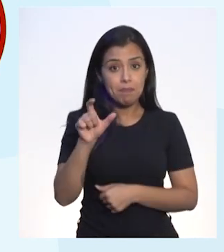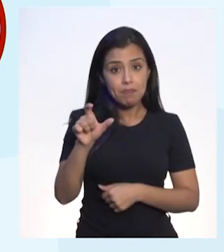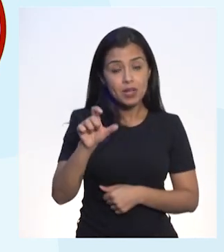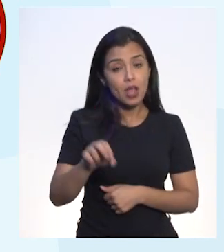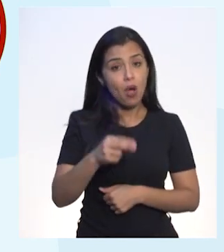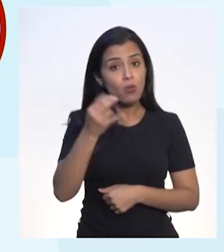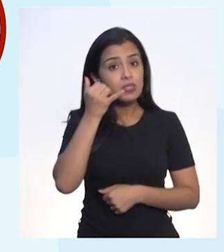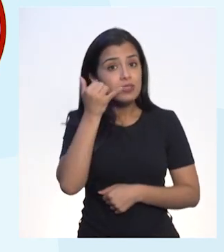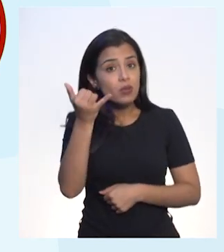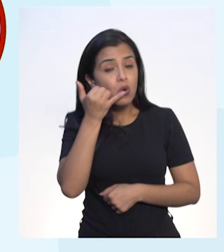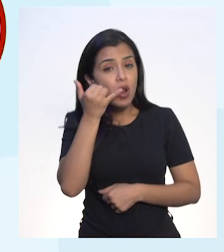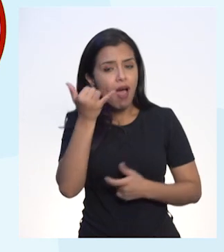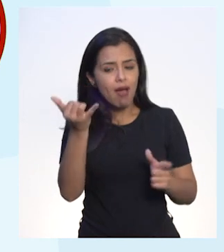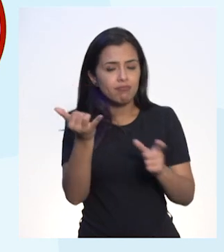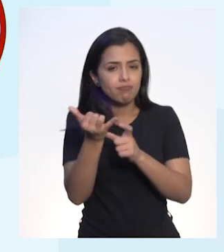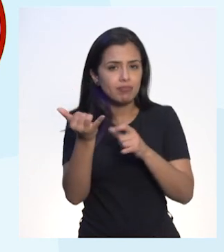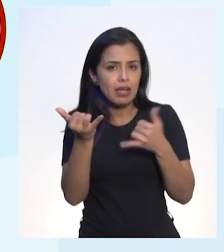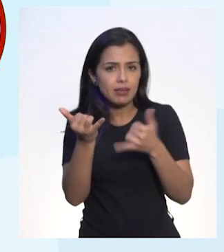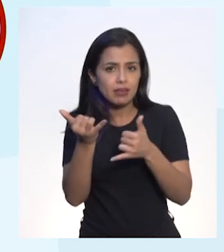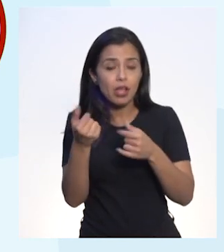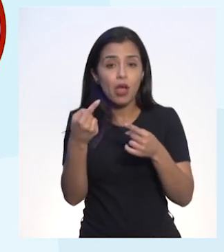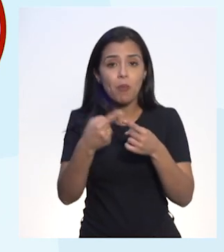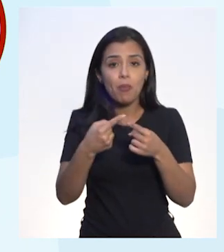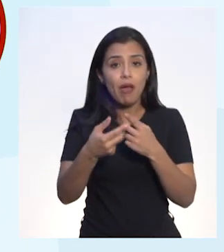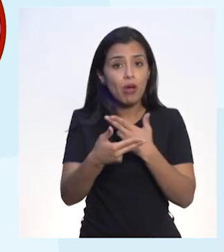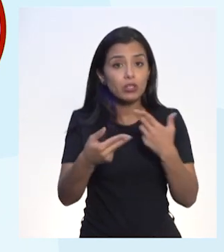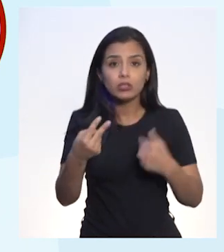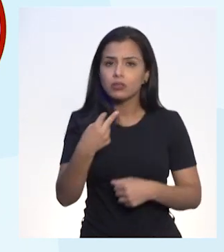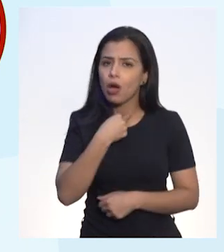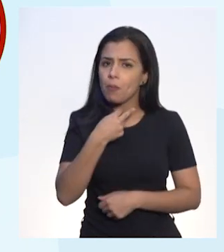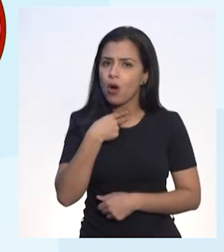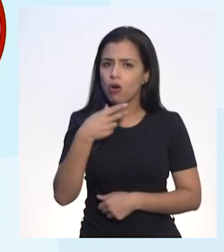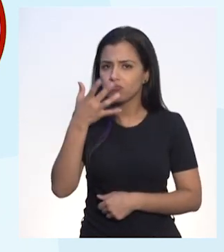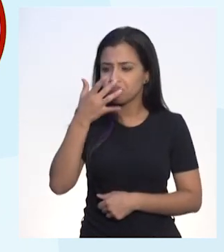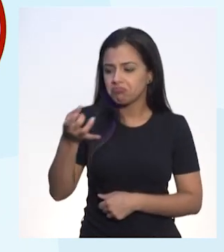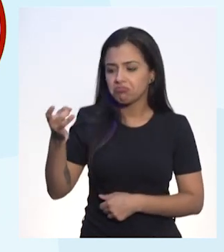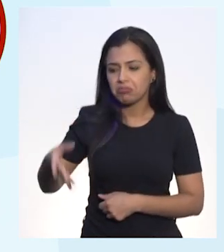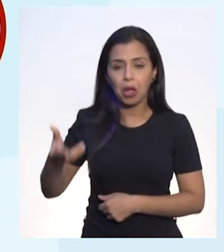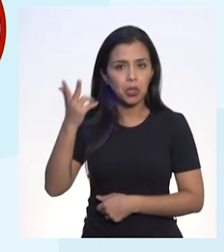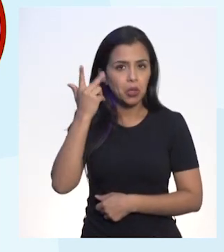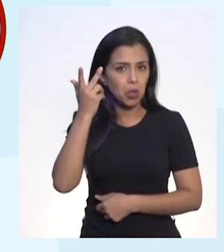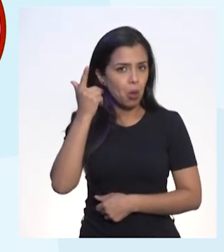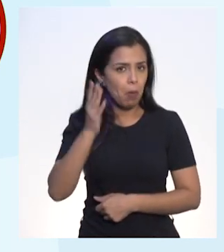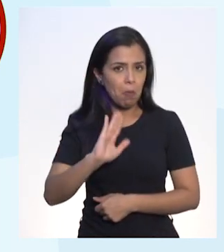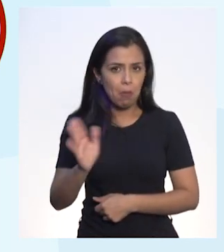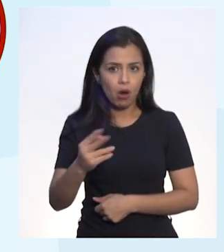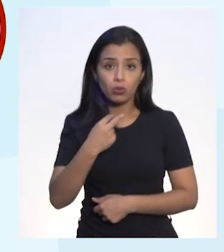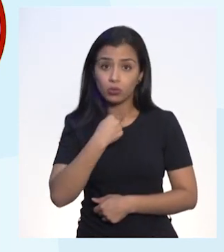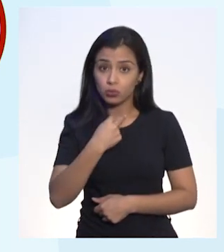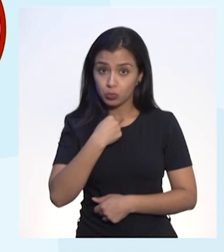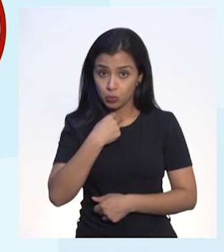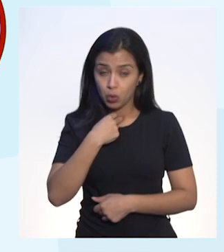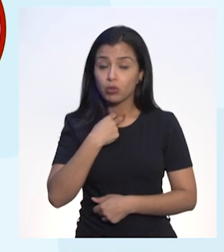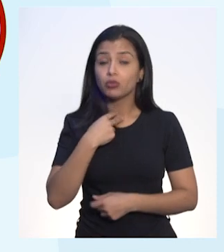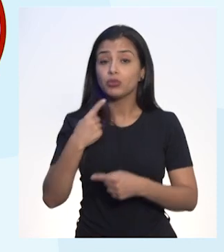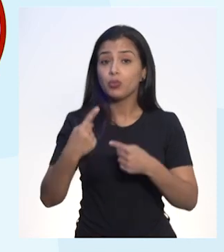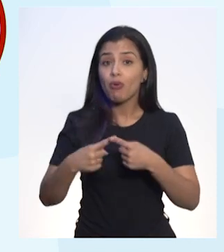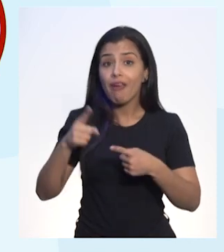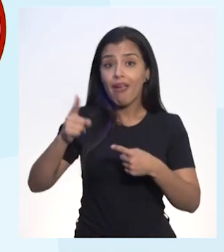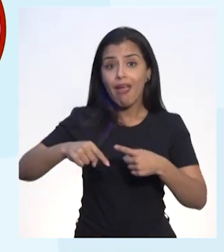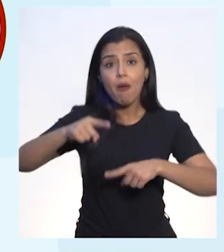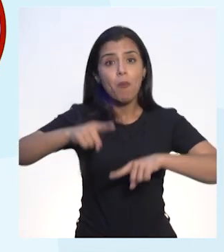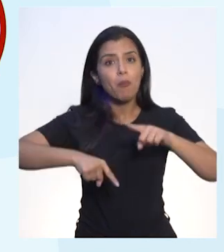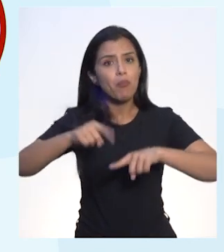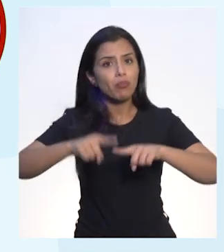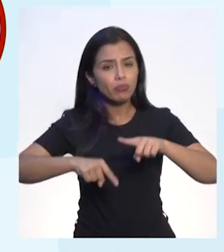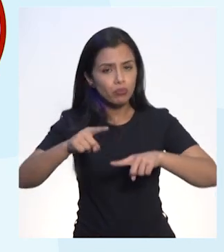do celular, que são componentes que não devem ser jogados, né, no lixo, no resíduo normal, porque é um resíduo